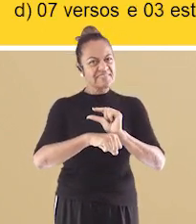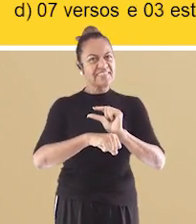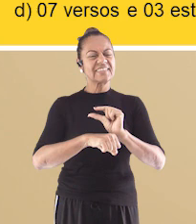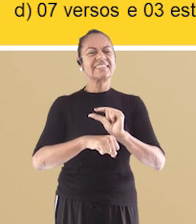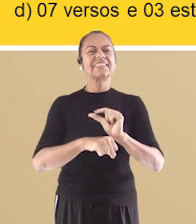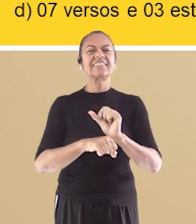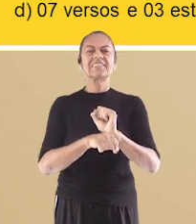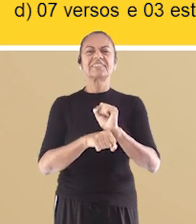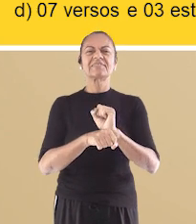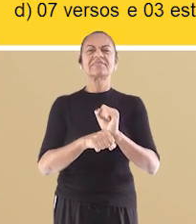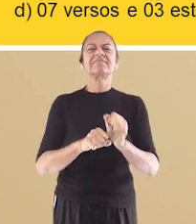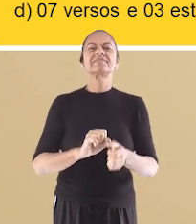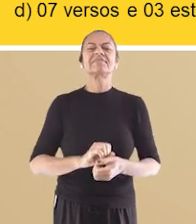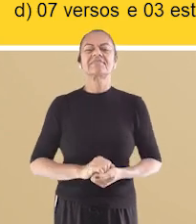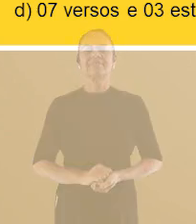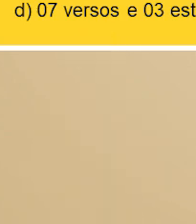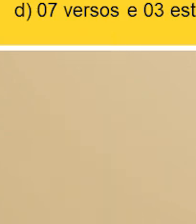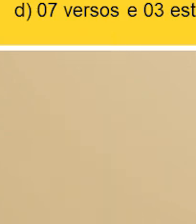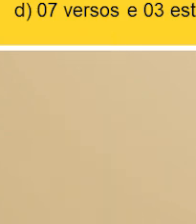vocês pensarem.